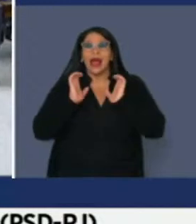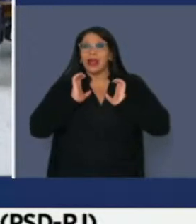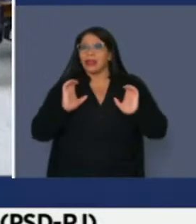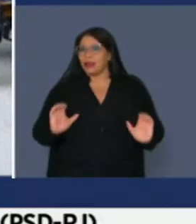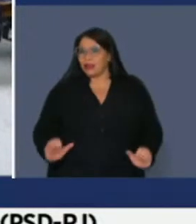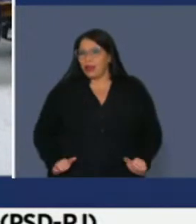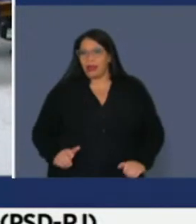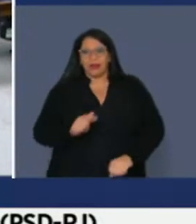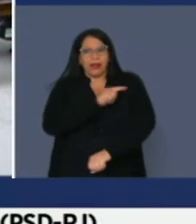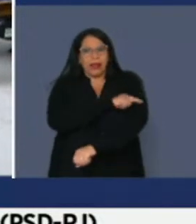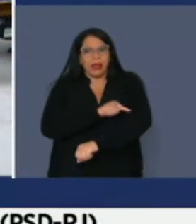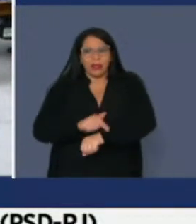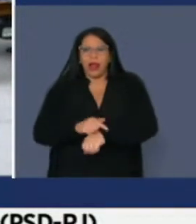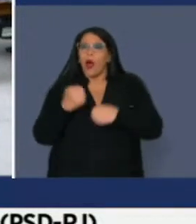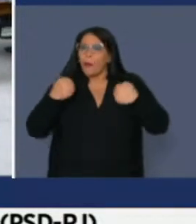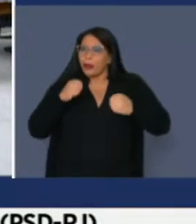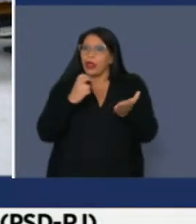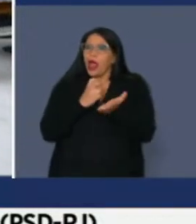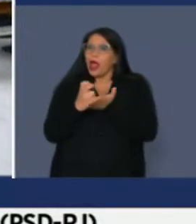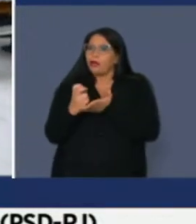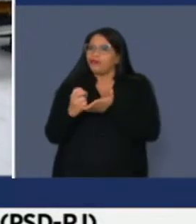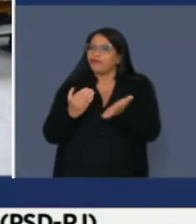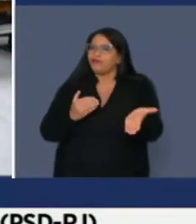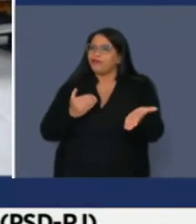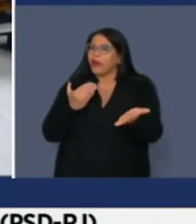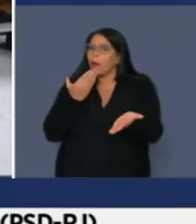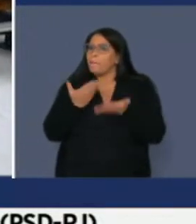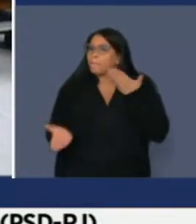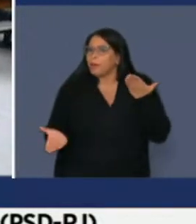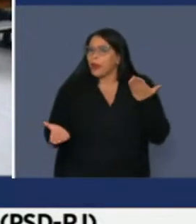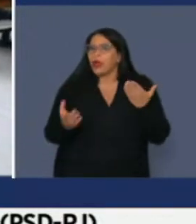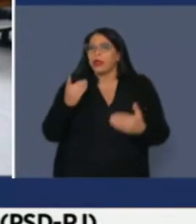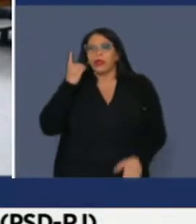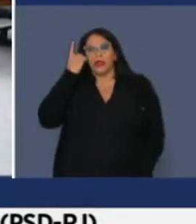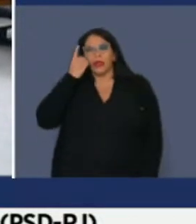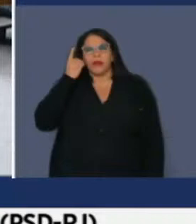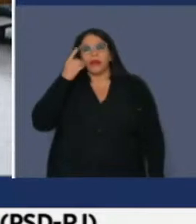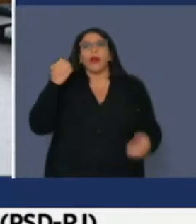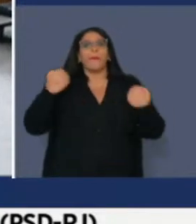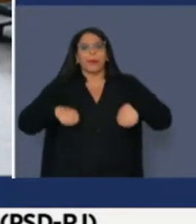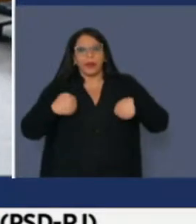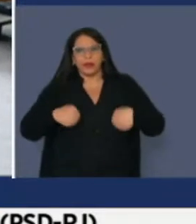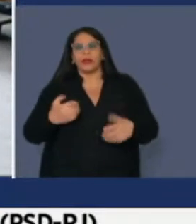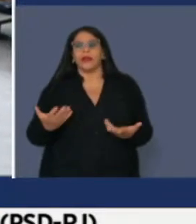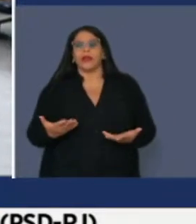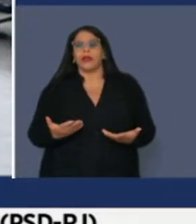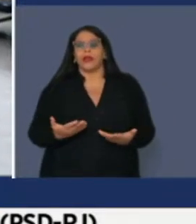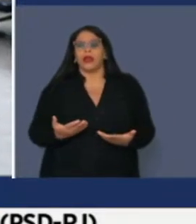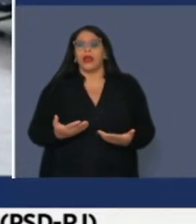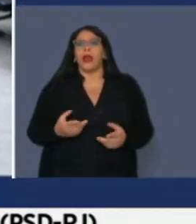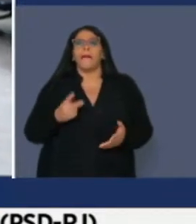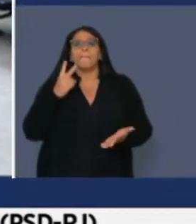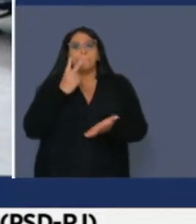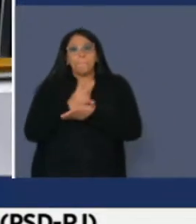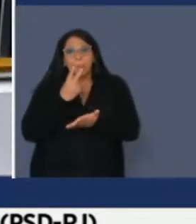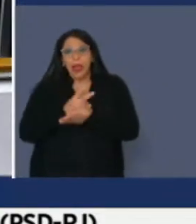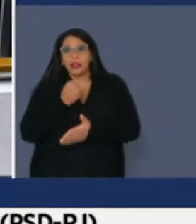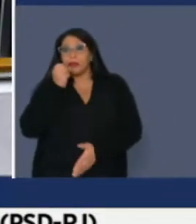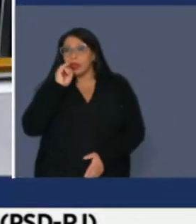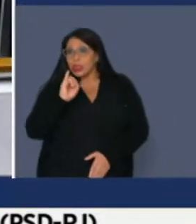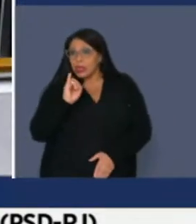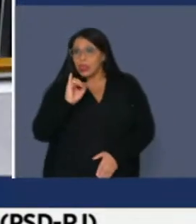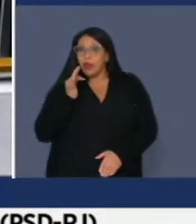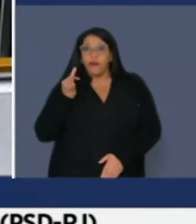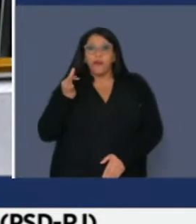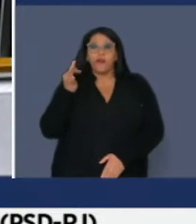deve ter o mandato cassado, deve perder o mandato de deputada federal, ainda que ela venha a ser possivelmente